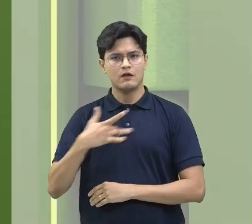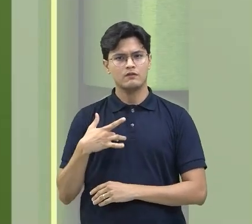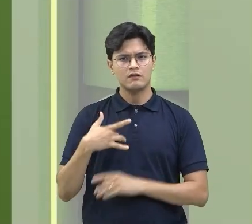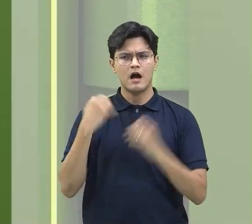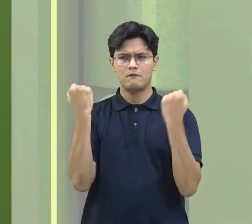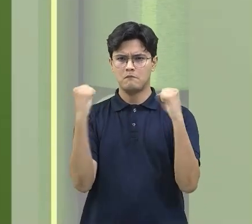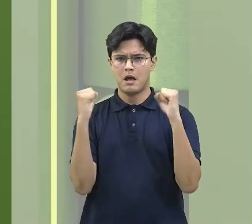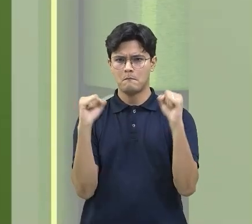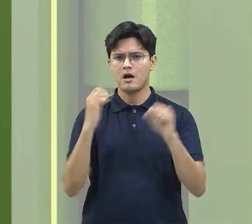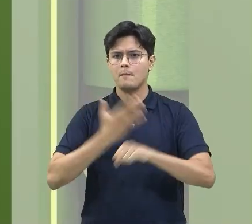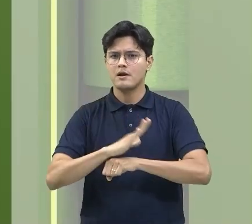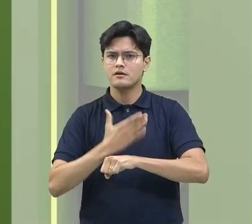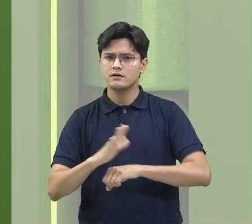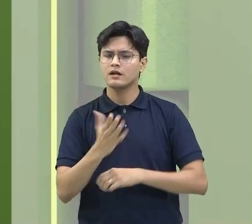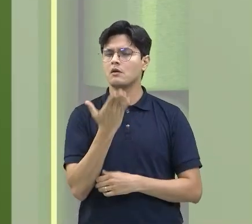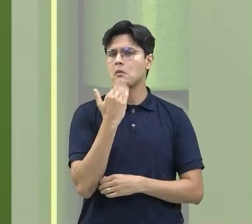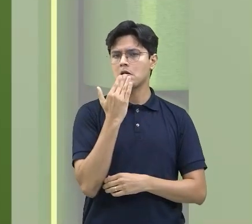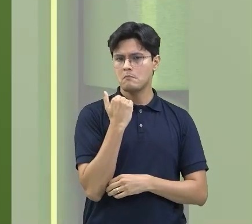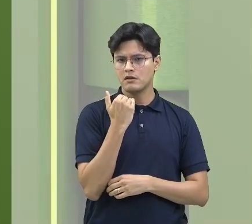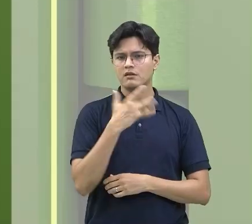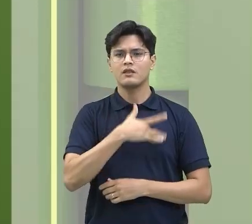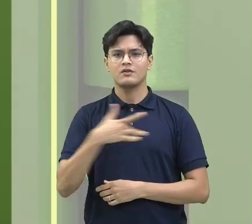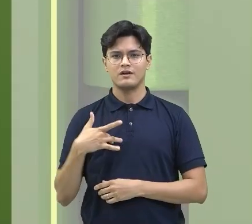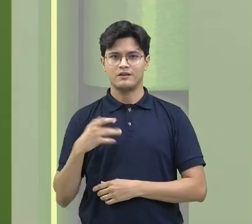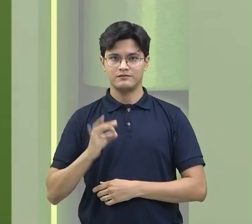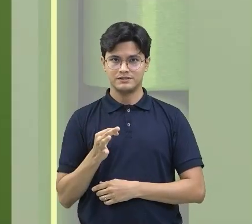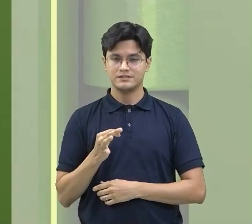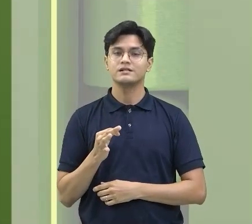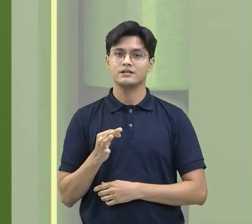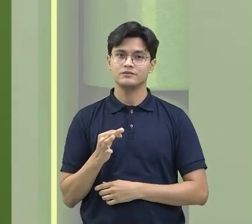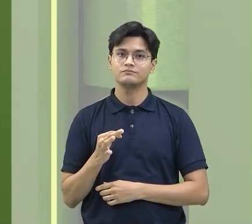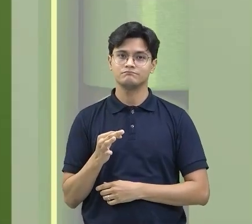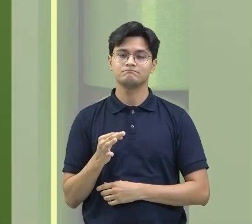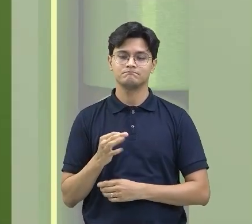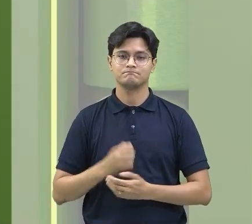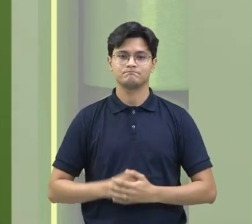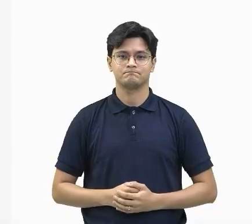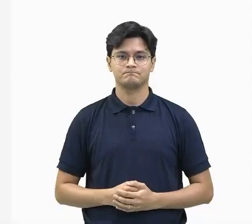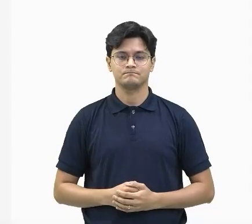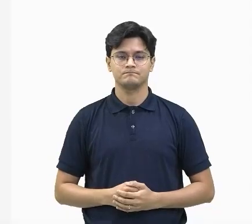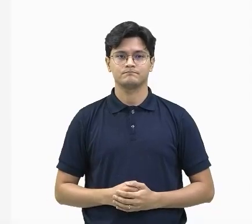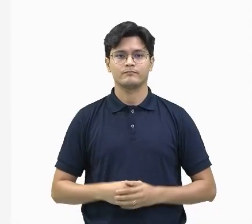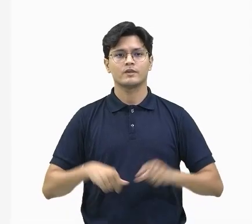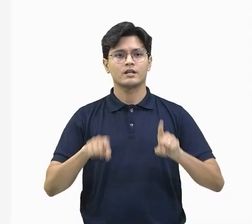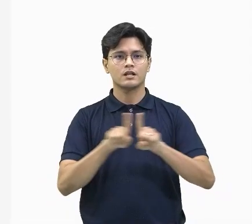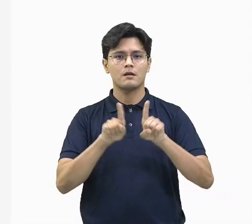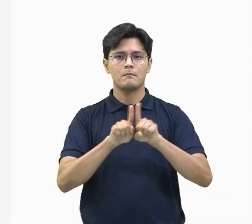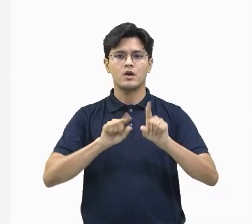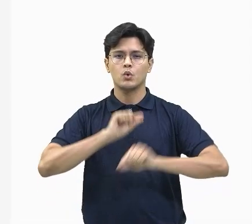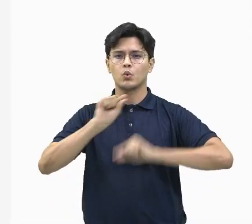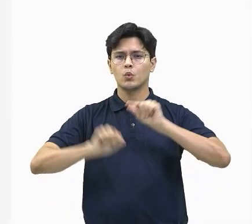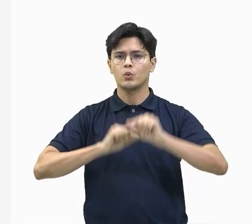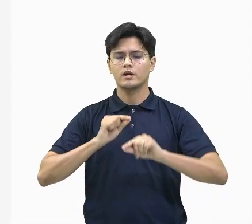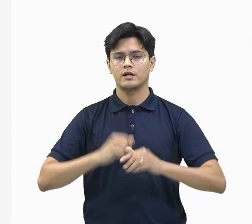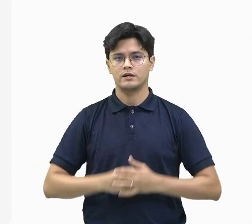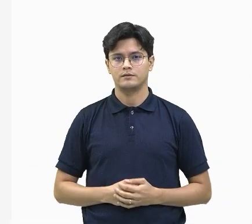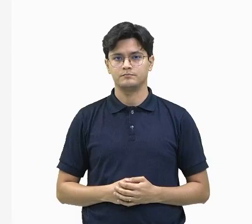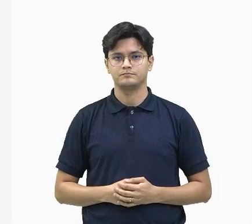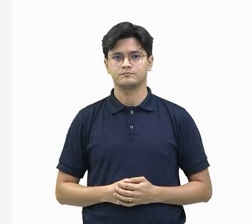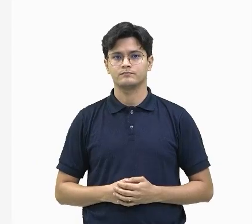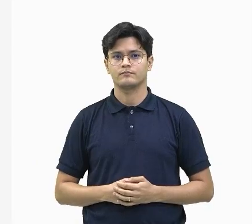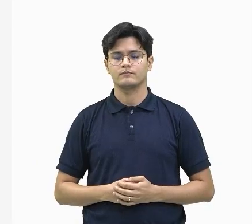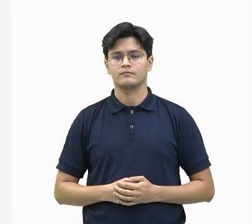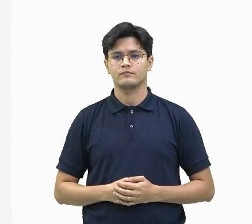né, e que vai caracterizar e proporcionar uma boa gestação. Além disso, o pré-natal, ele possibilita que